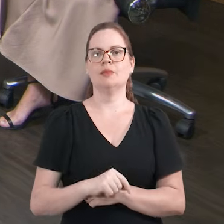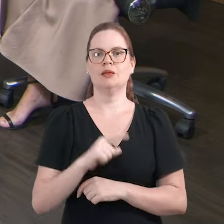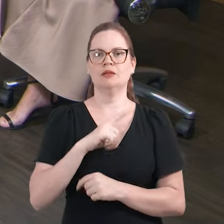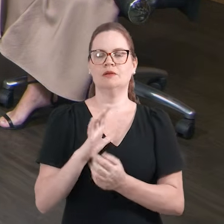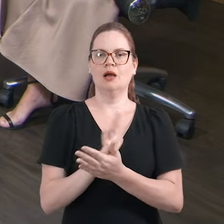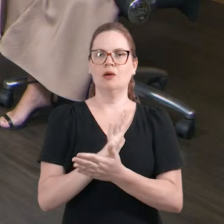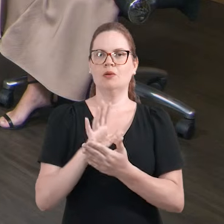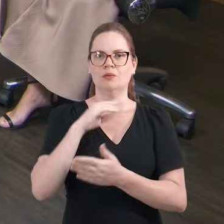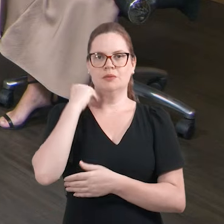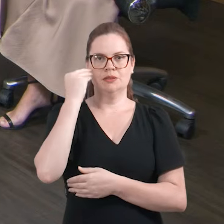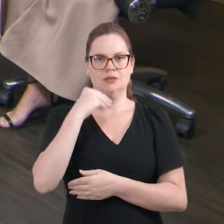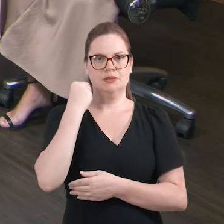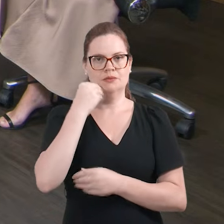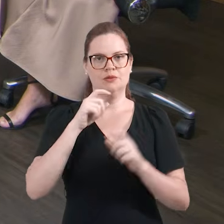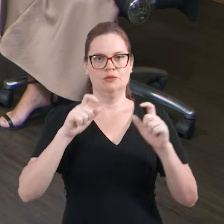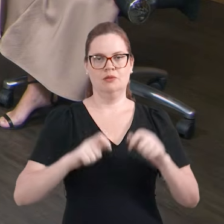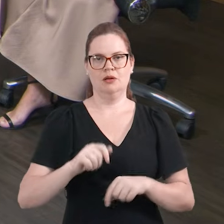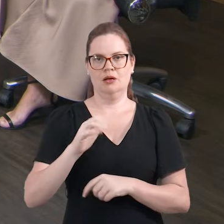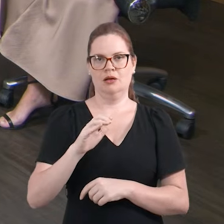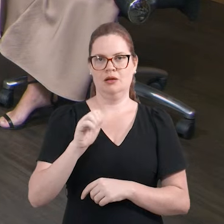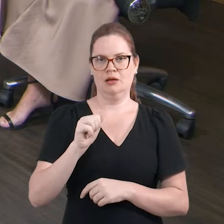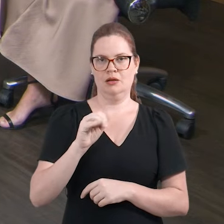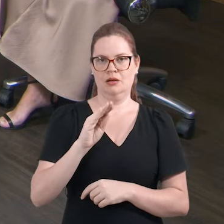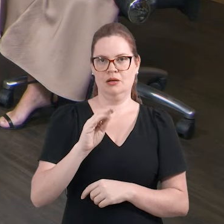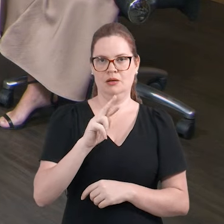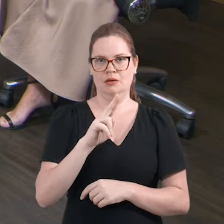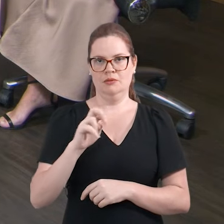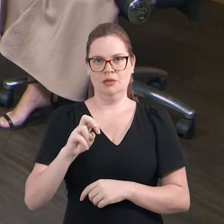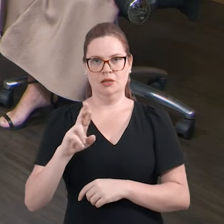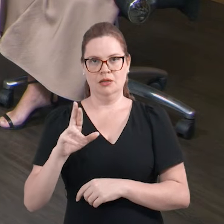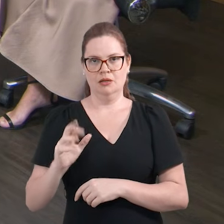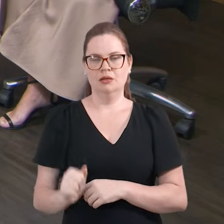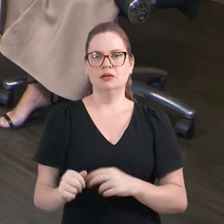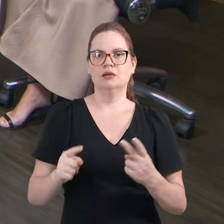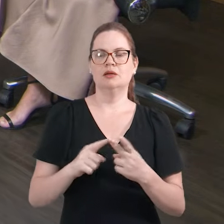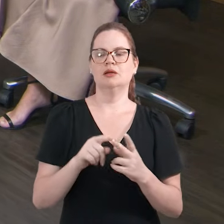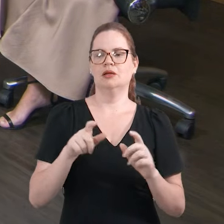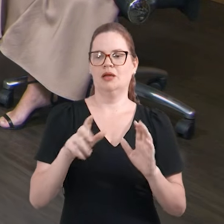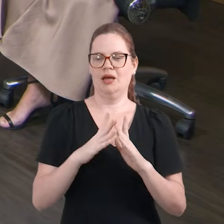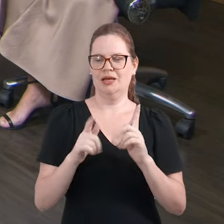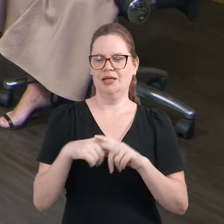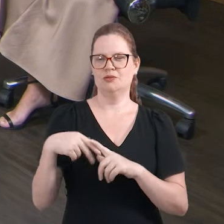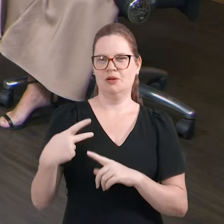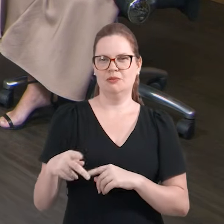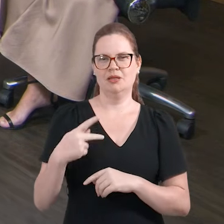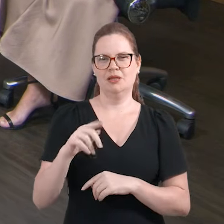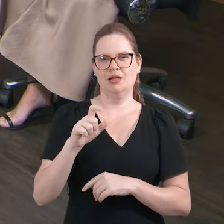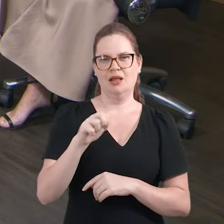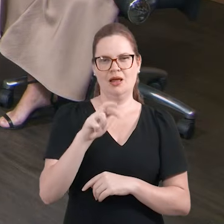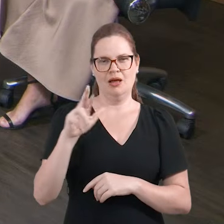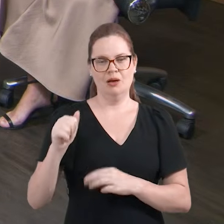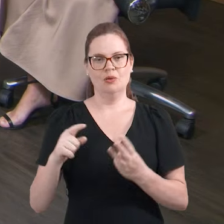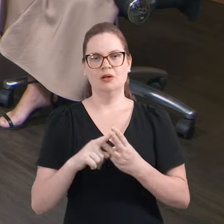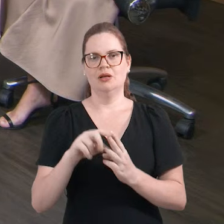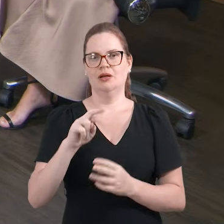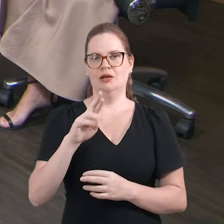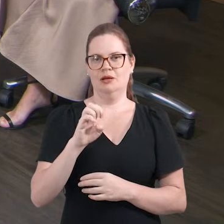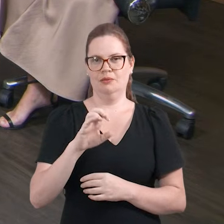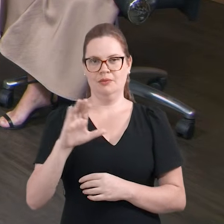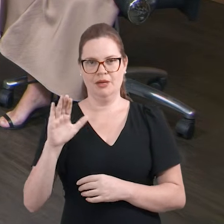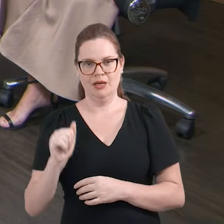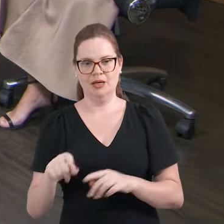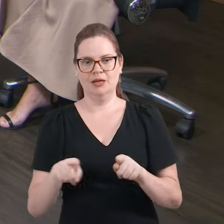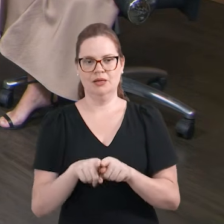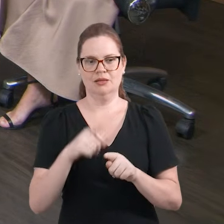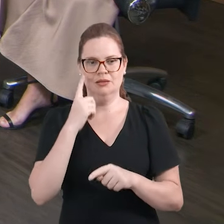algumas experiências em Cabreira, onde assim, a igreja de Laura, Rebeca e dos meninos aqui, Caleb e